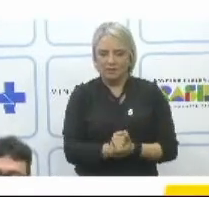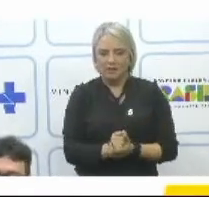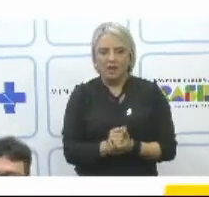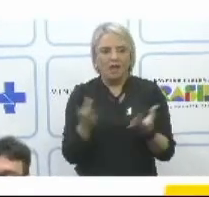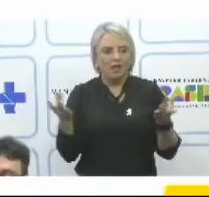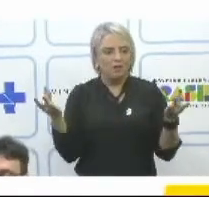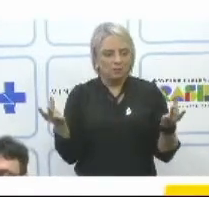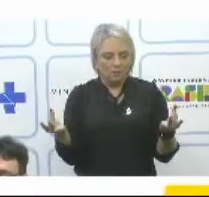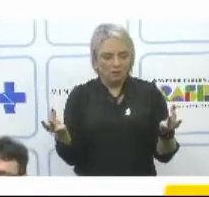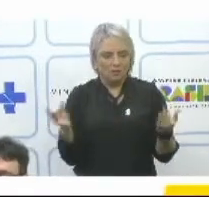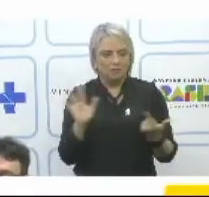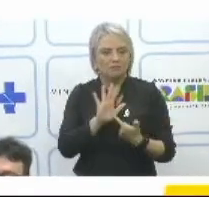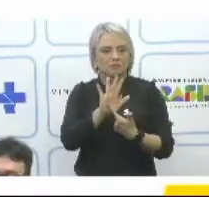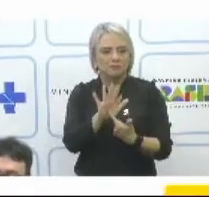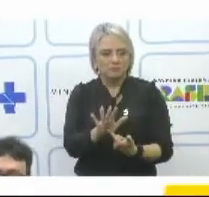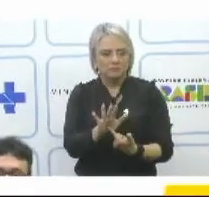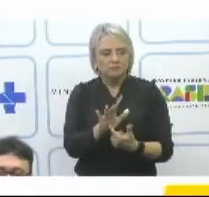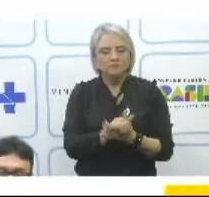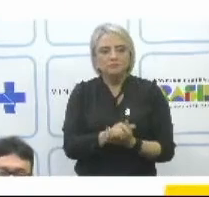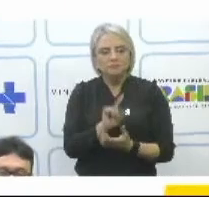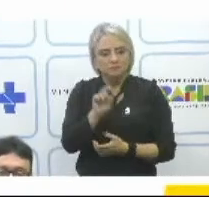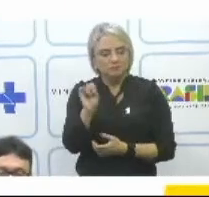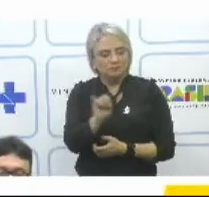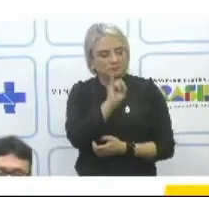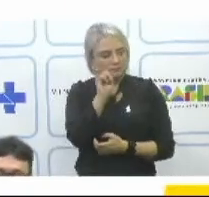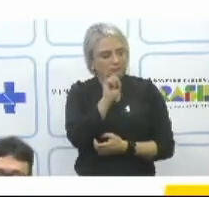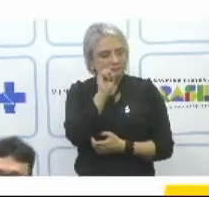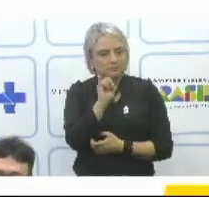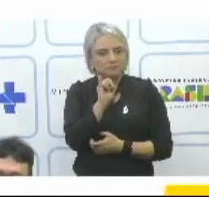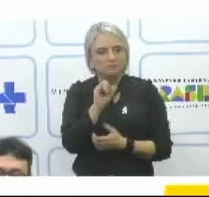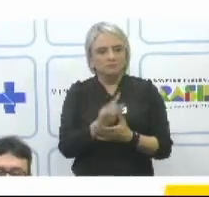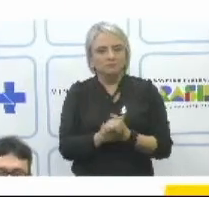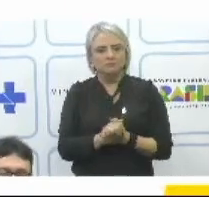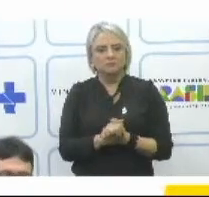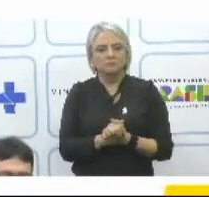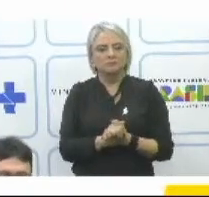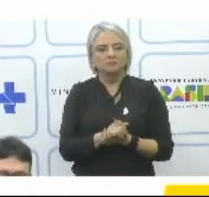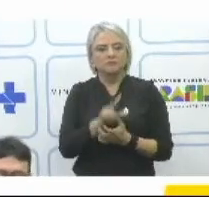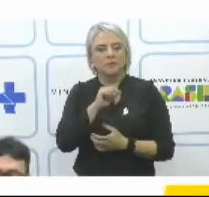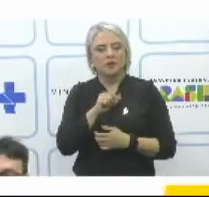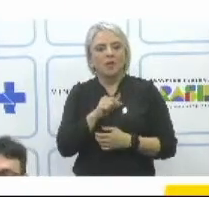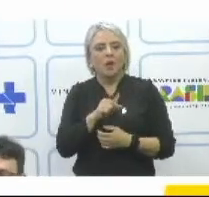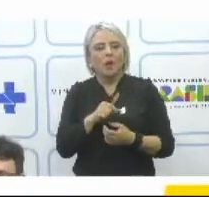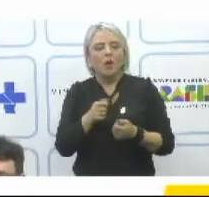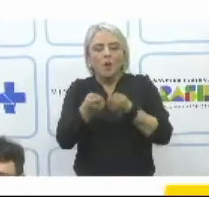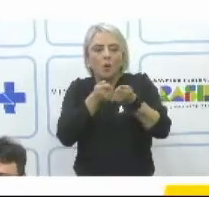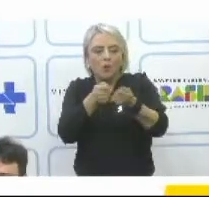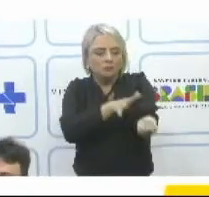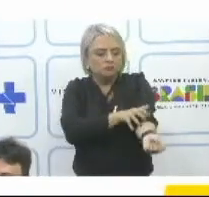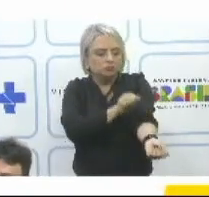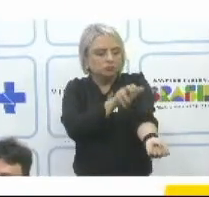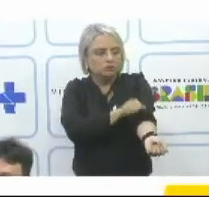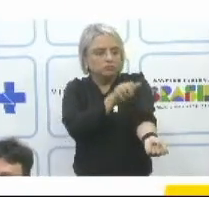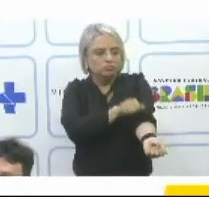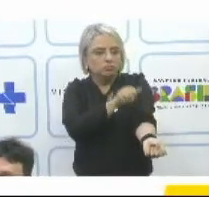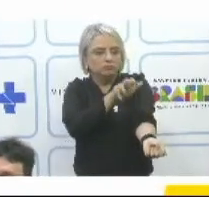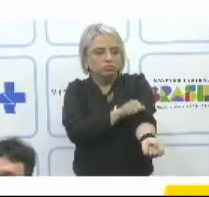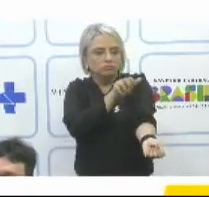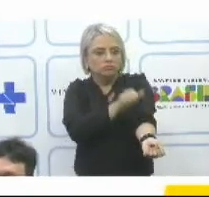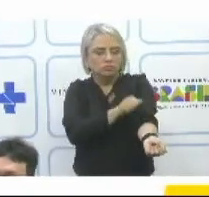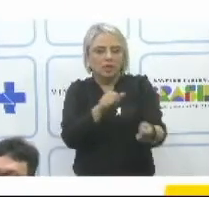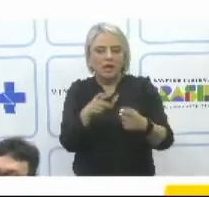yoga, por exemplo, mostra, né, ser importante, né, para o controle da hipertensão arterial, se mostra importante,